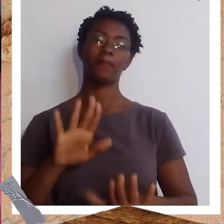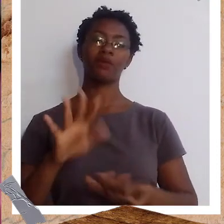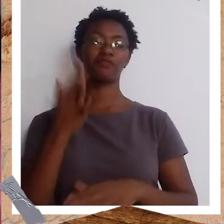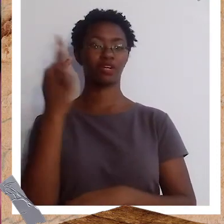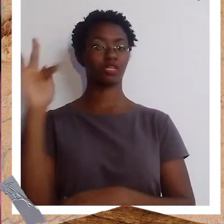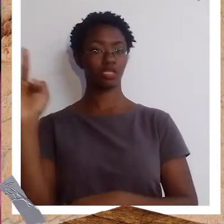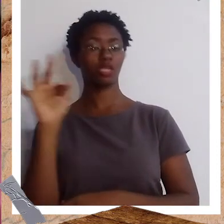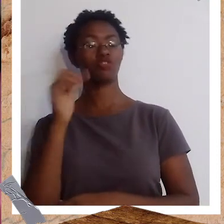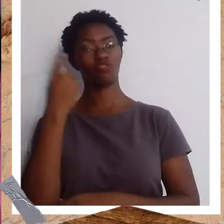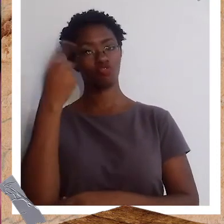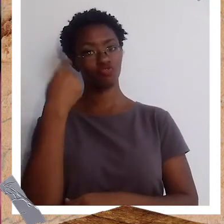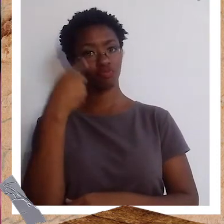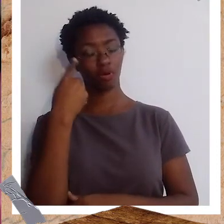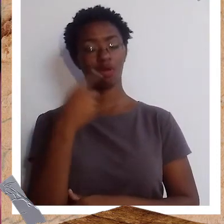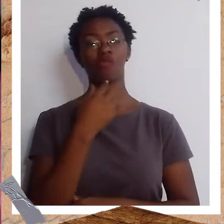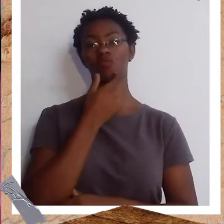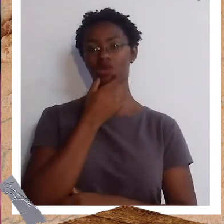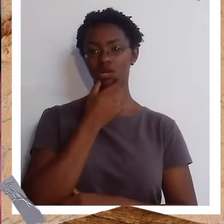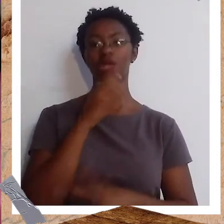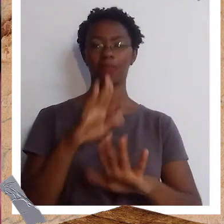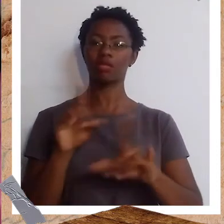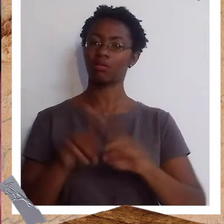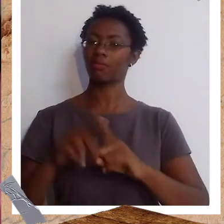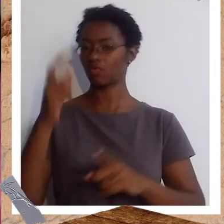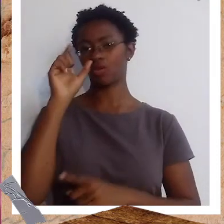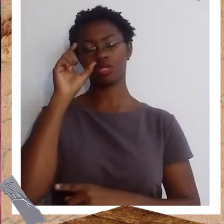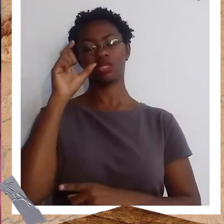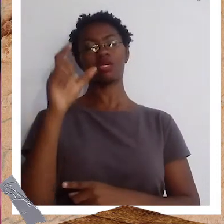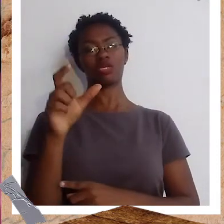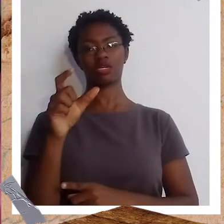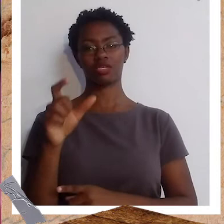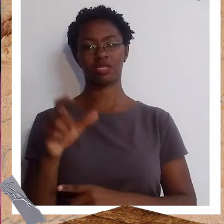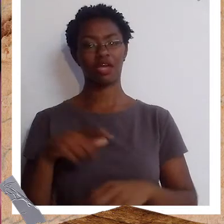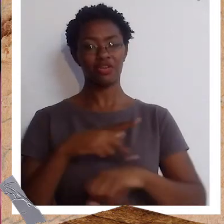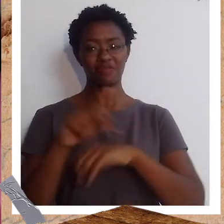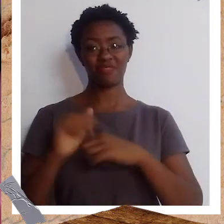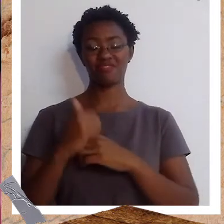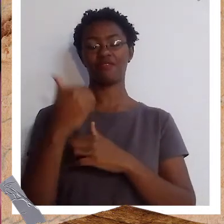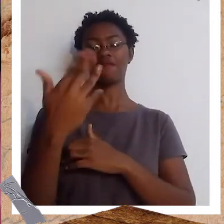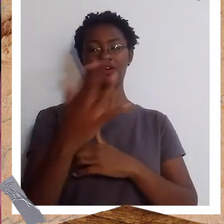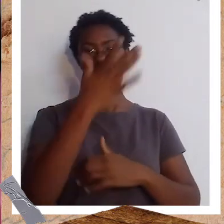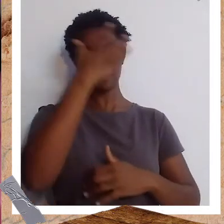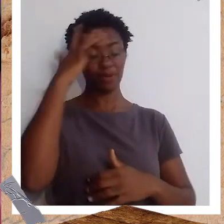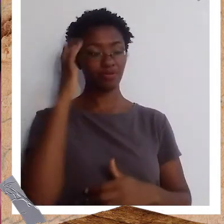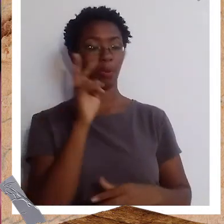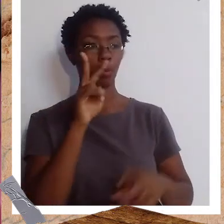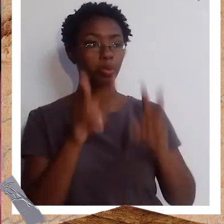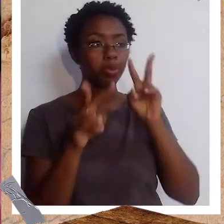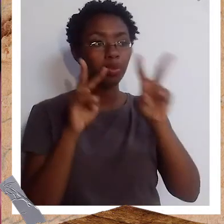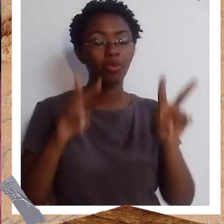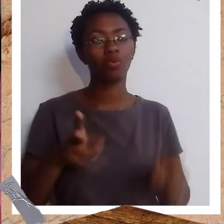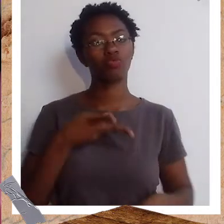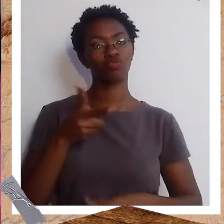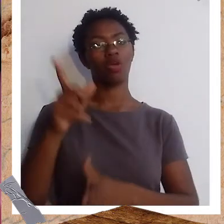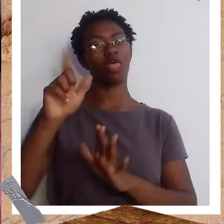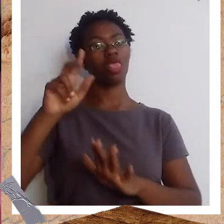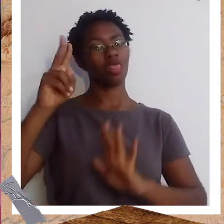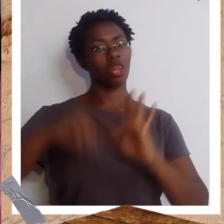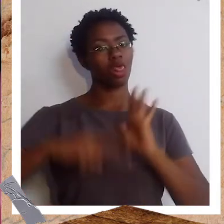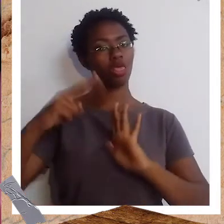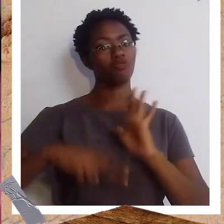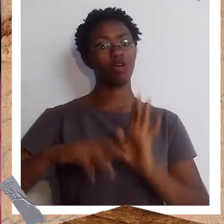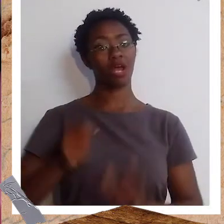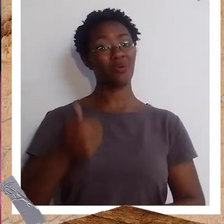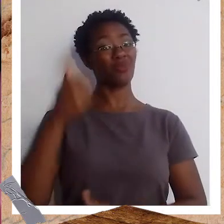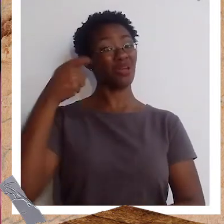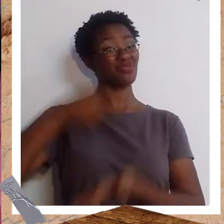inglês, mas ainda há o interesse, né, e essa repercussão internacional. Carolina continua sendo uma leitura quase obrigatória nos